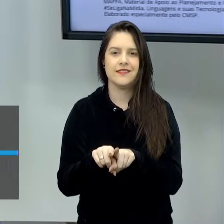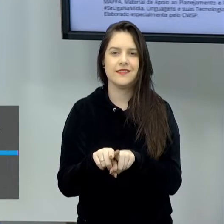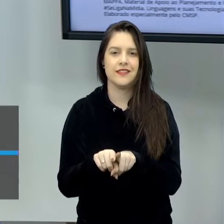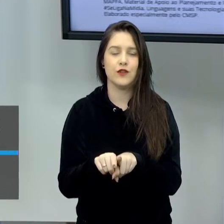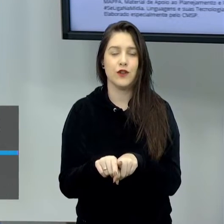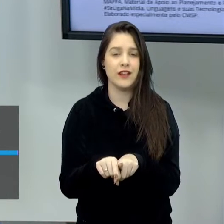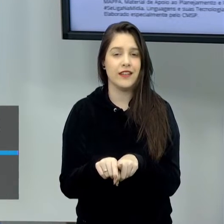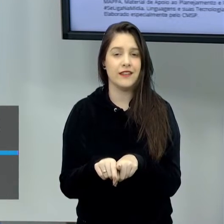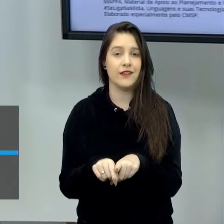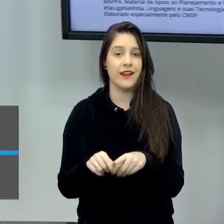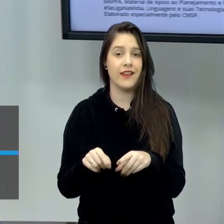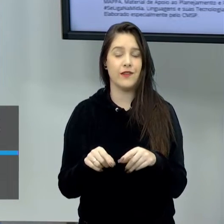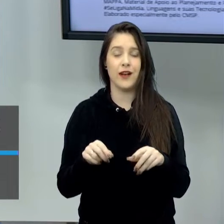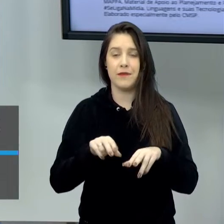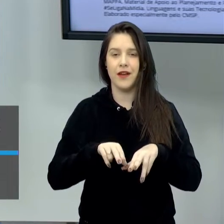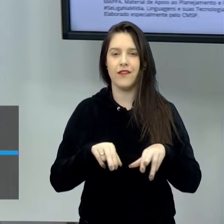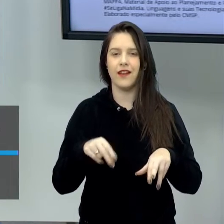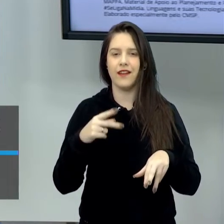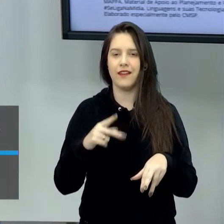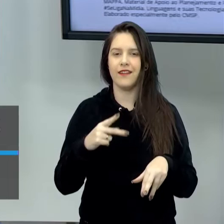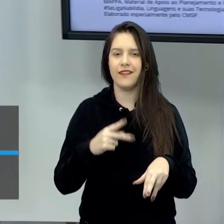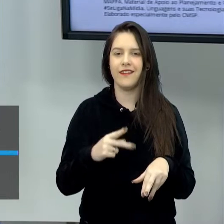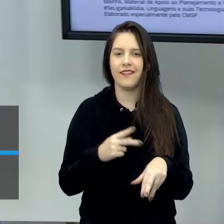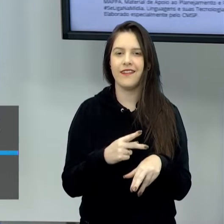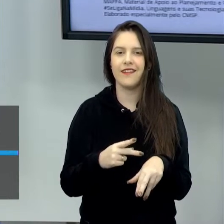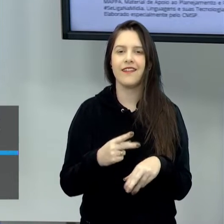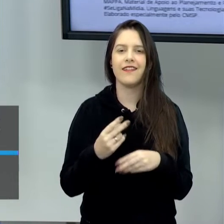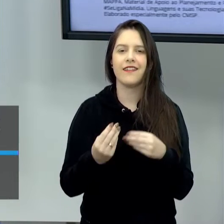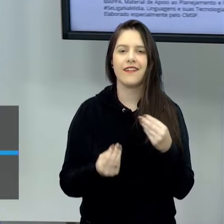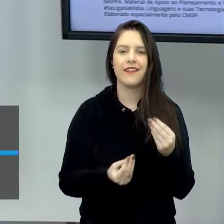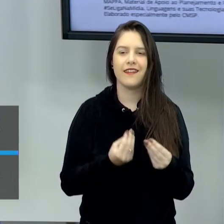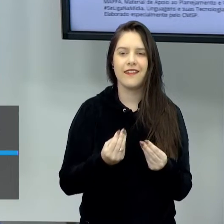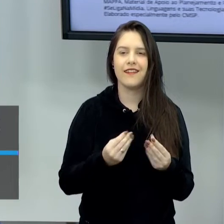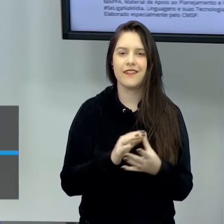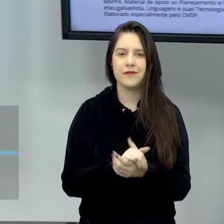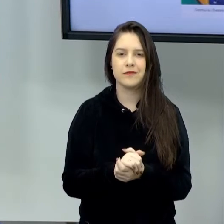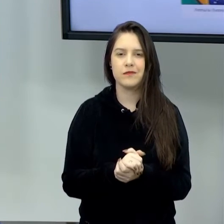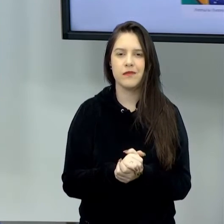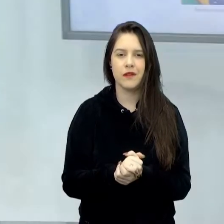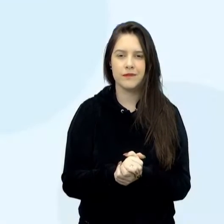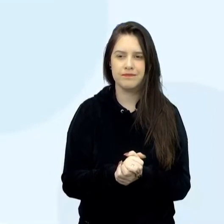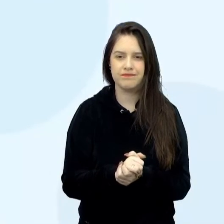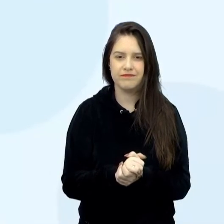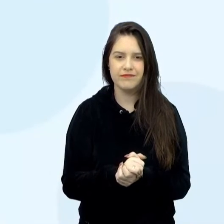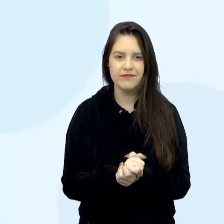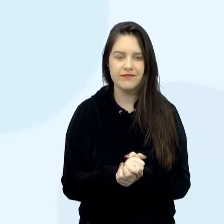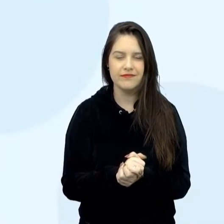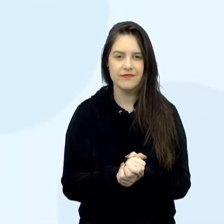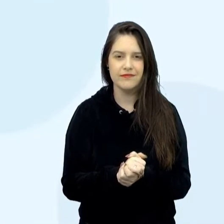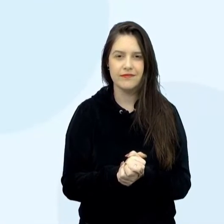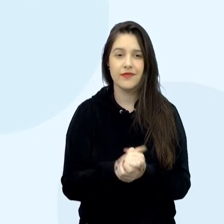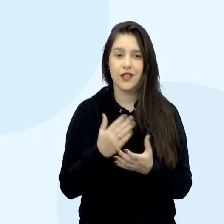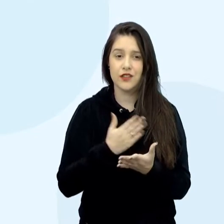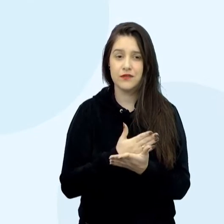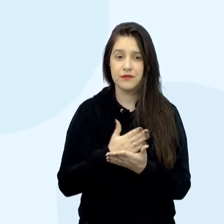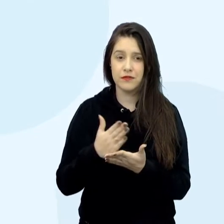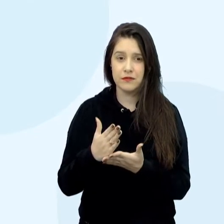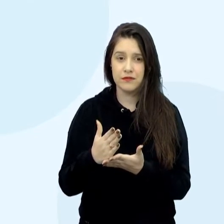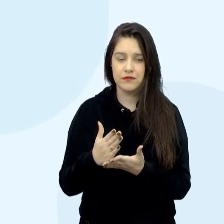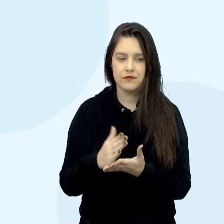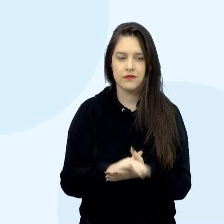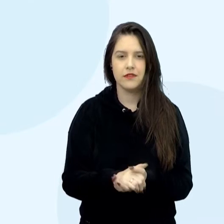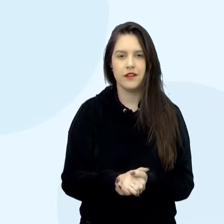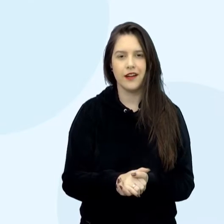de criatividade, esses processos criativos, outro eixo estruturante. Então vamos lá, a gente vai começar com